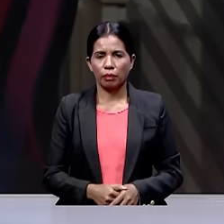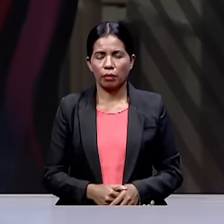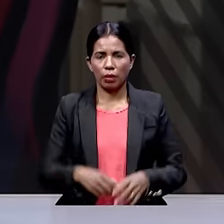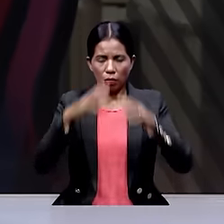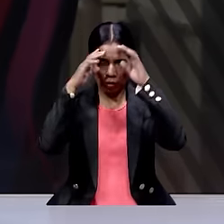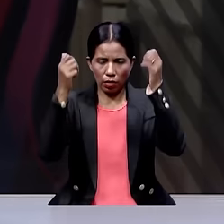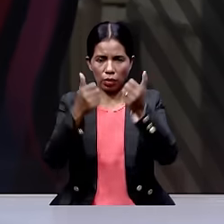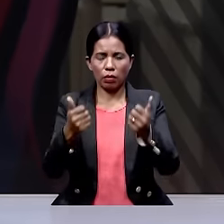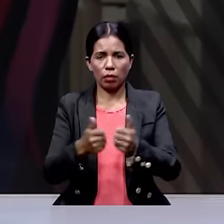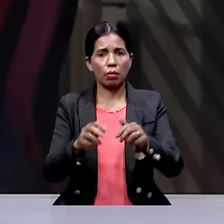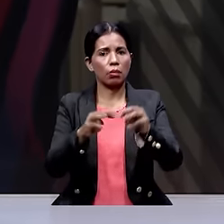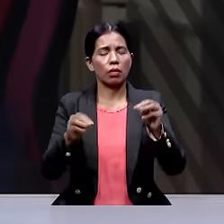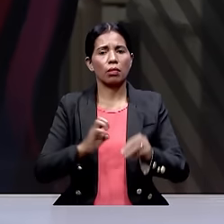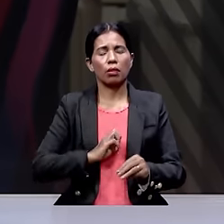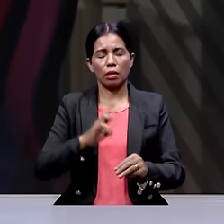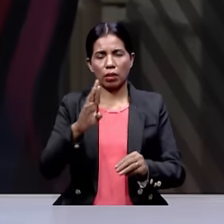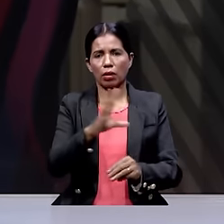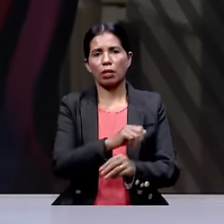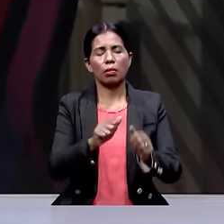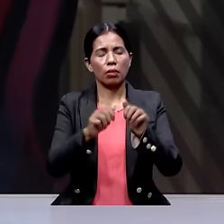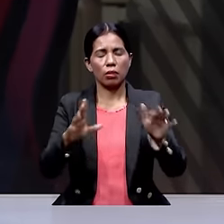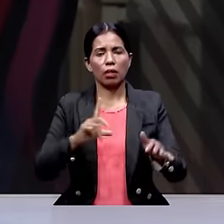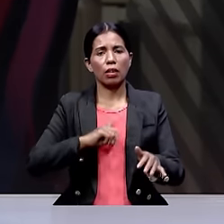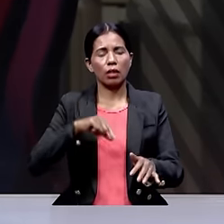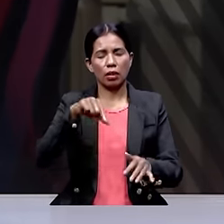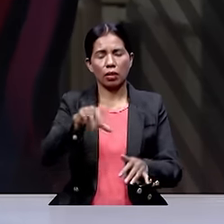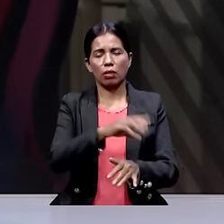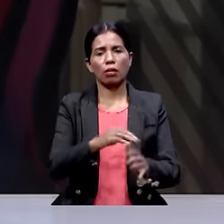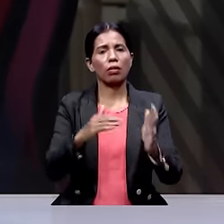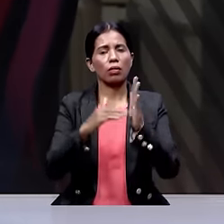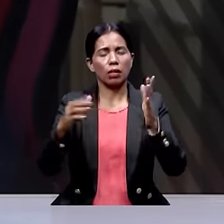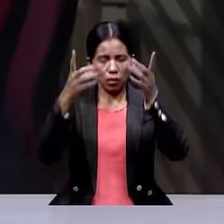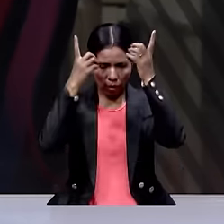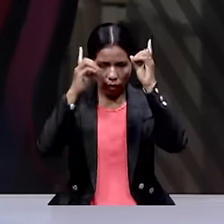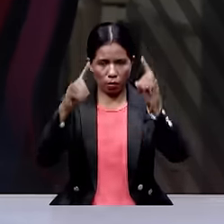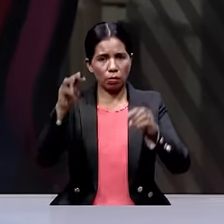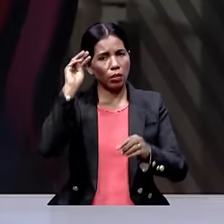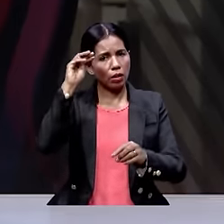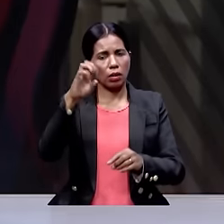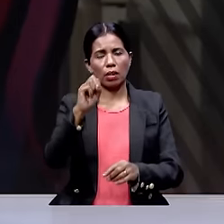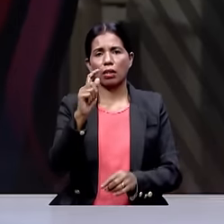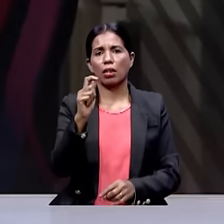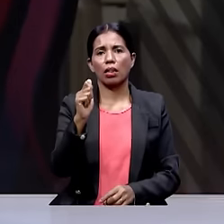Presidente, autoridades cessantes do município Permeira no administrador que está contra a decisão do ministro estatal.